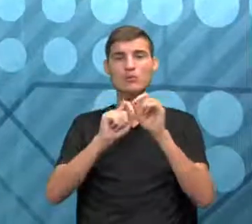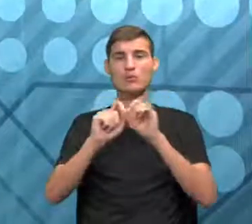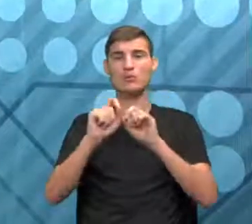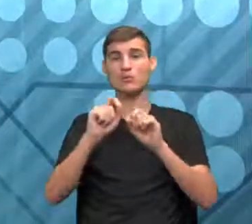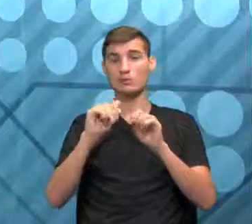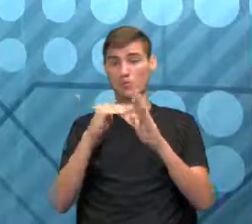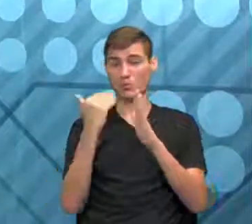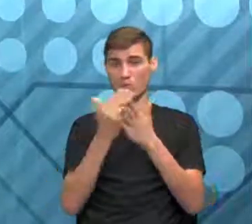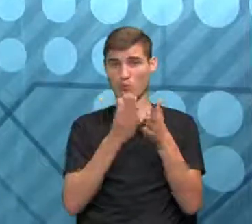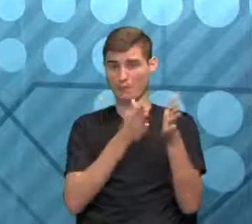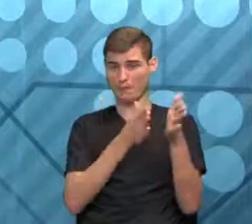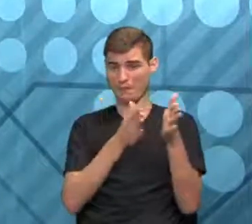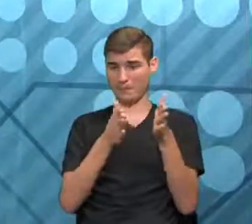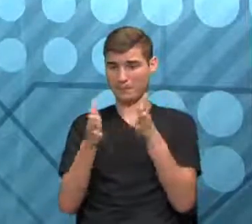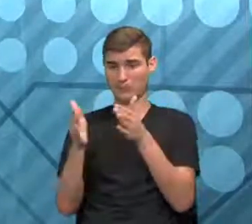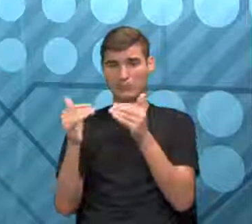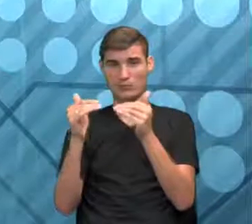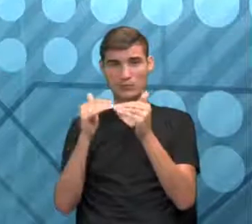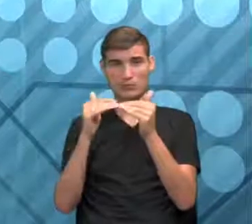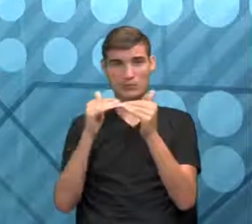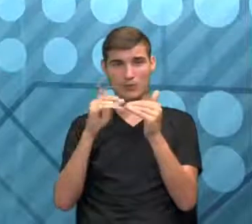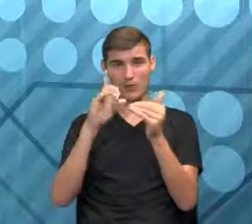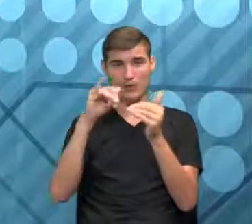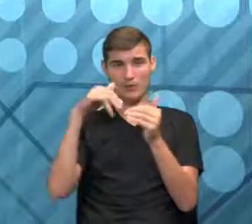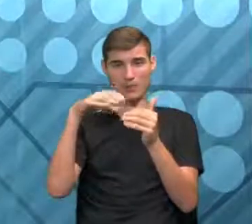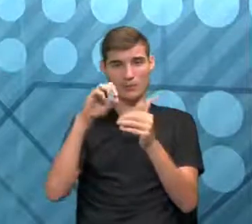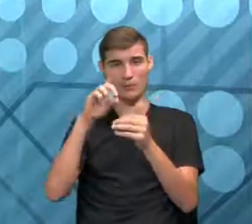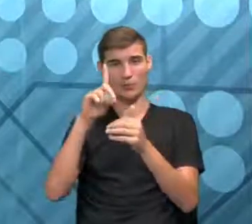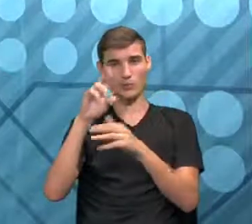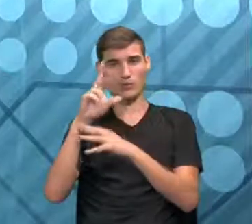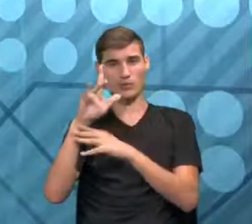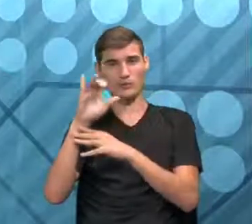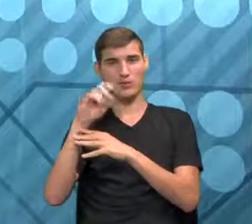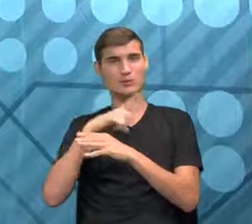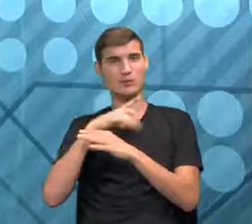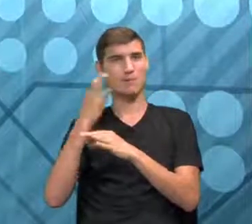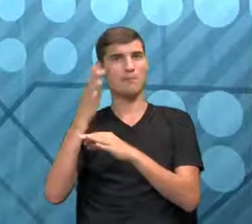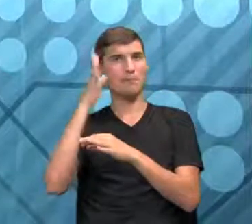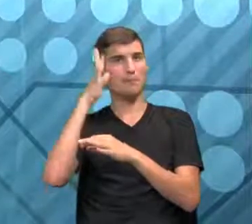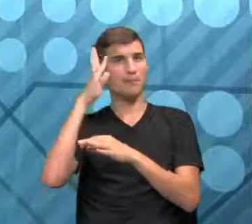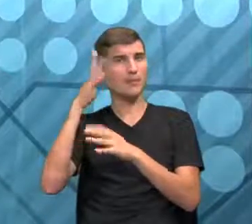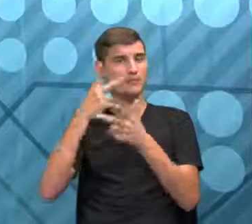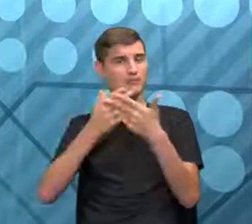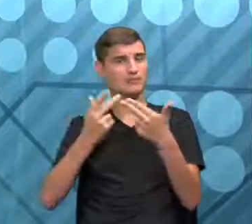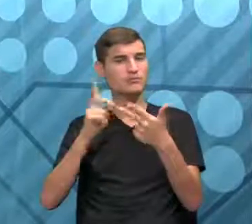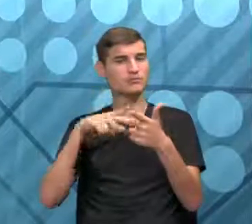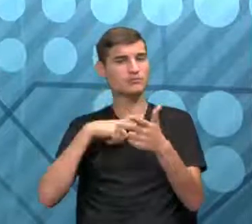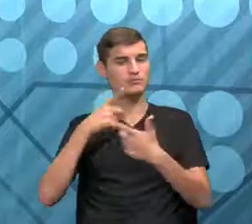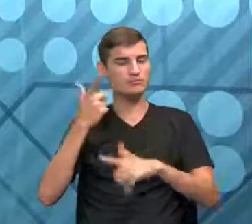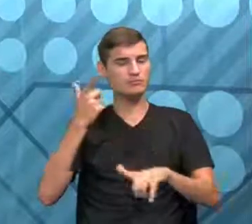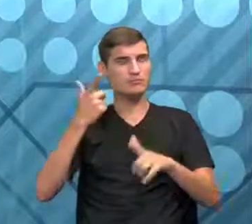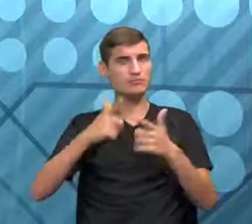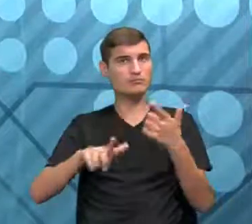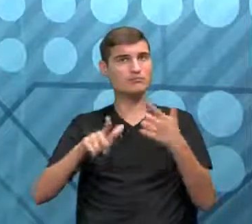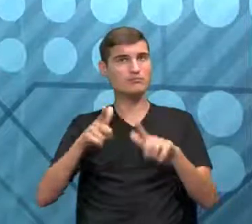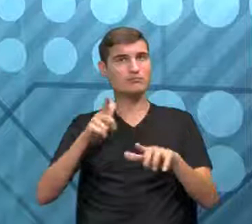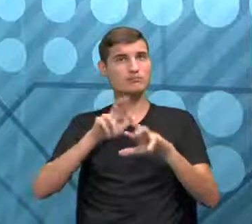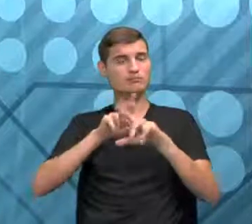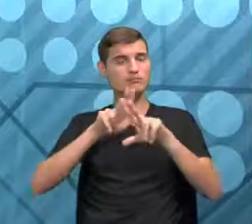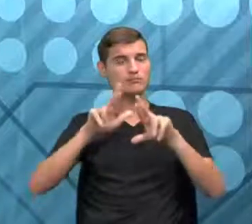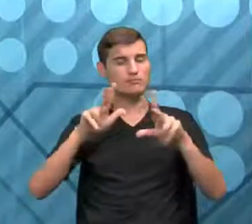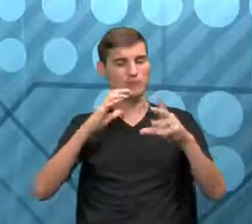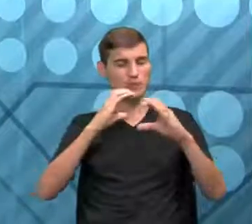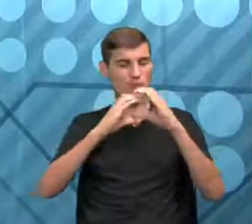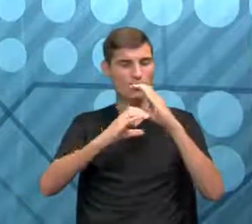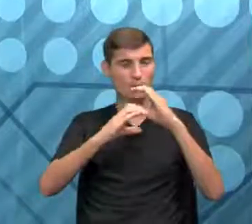esse processo de modulação e demodulação tem alguns elementos principais. Elementos que às vezes são repetidos em diversos tipos de comunicação,